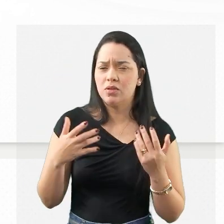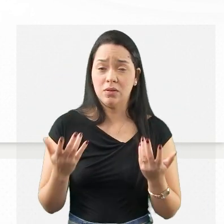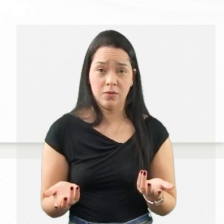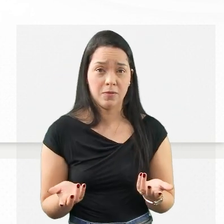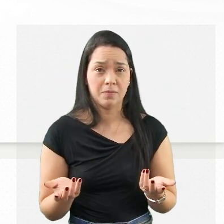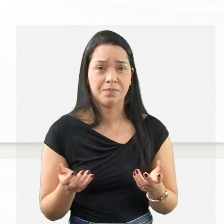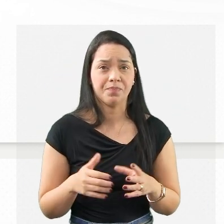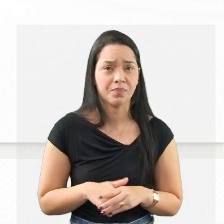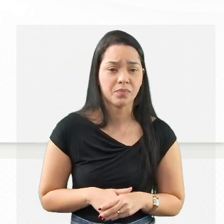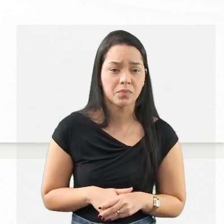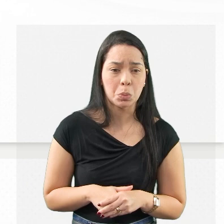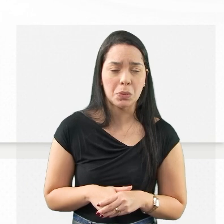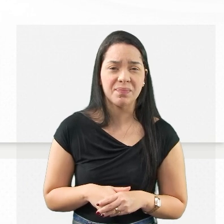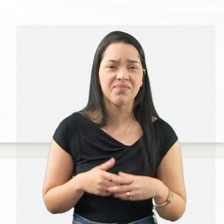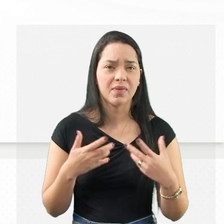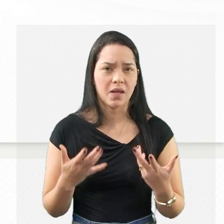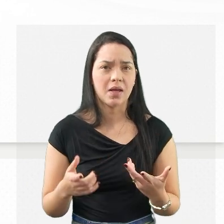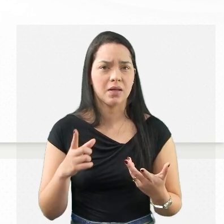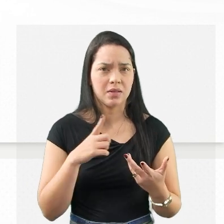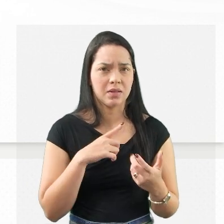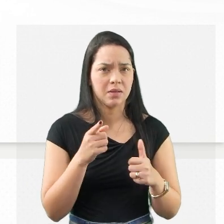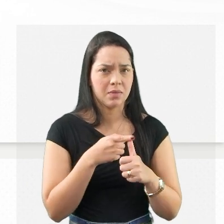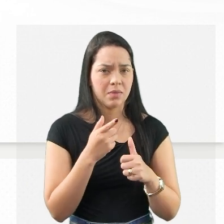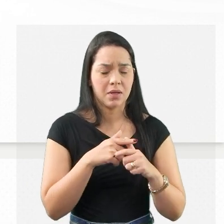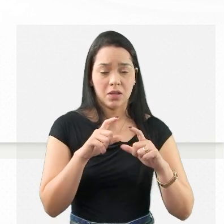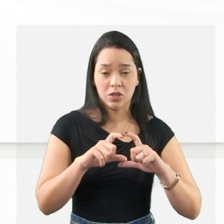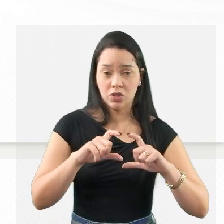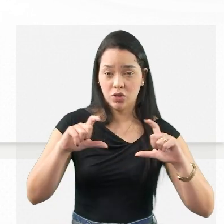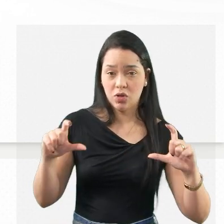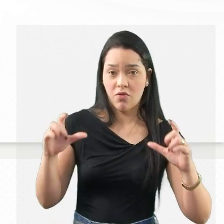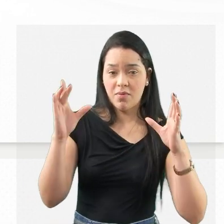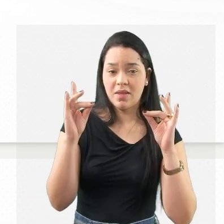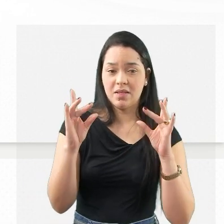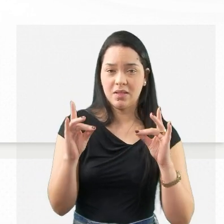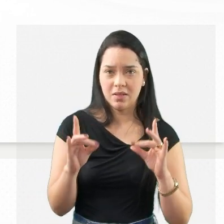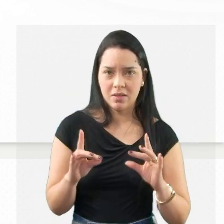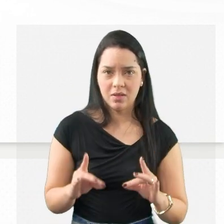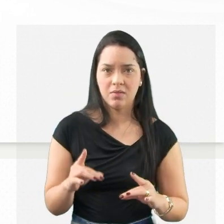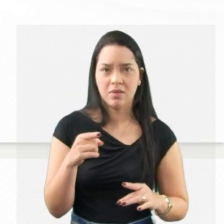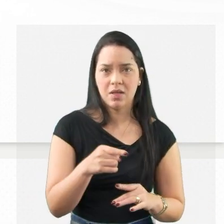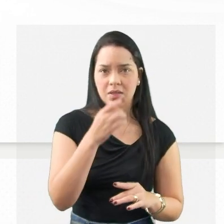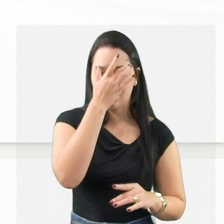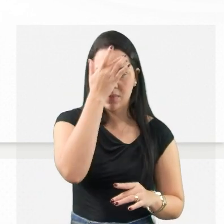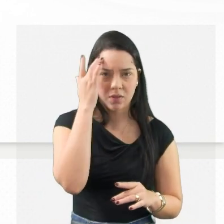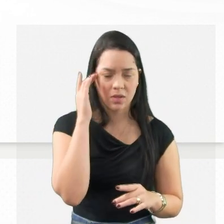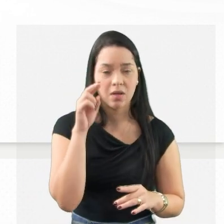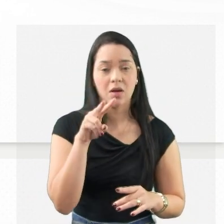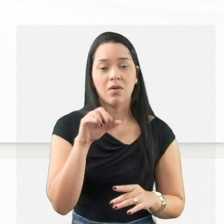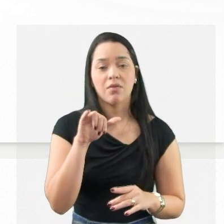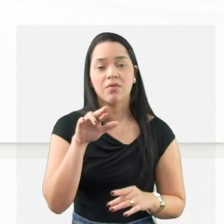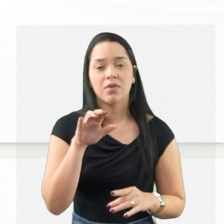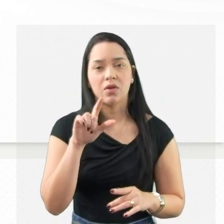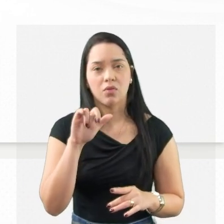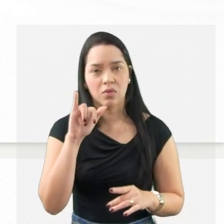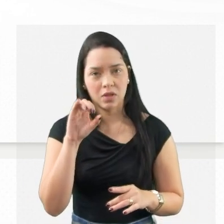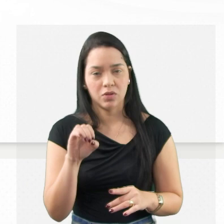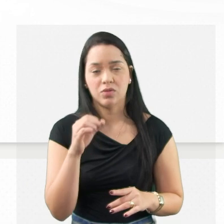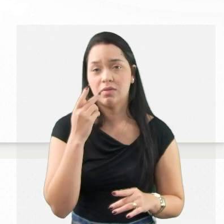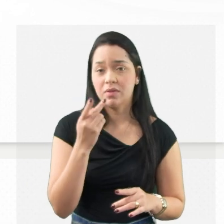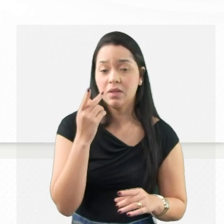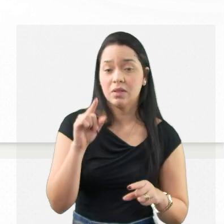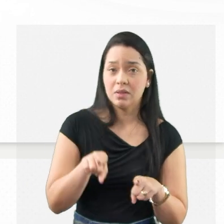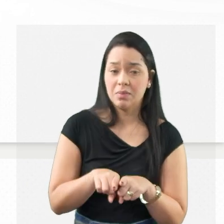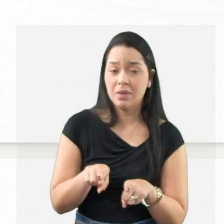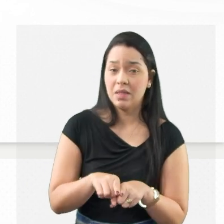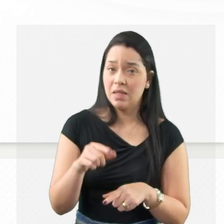está com fita. Então, é mais ou menos nessa primeira estrofe uma descrição dessa pessoa a quem o virgulino está se referindo. E aí, na